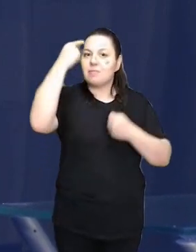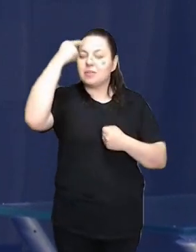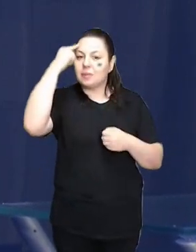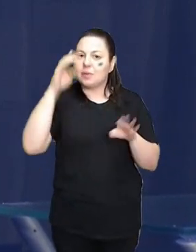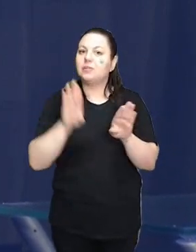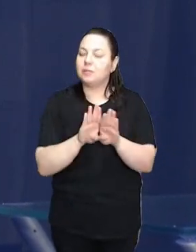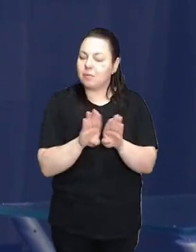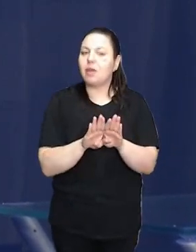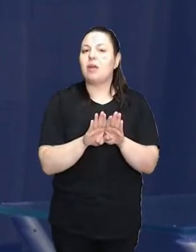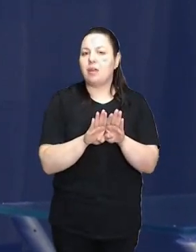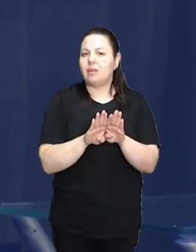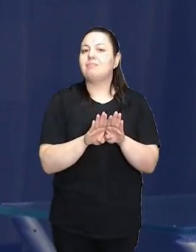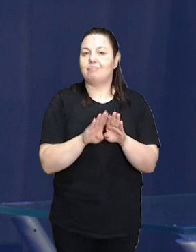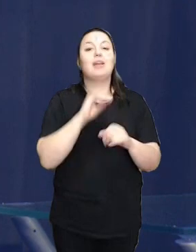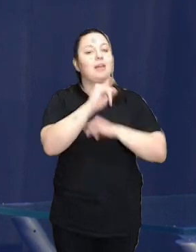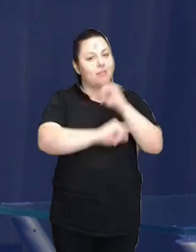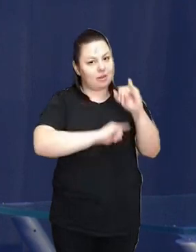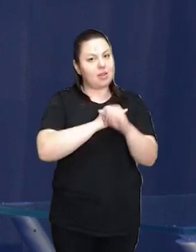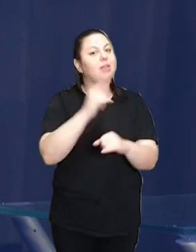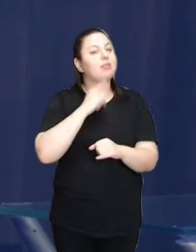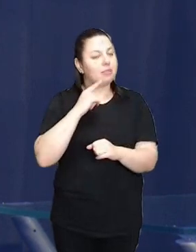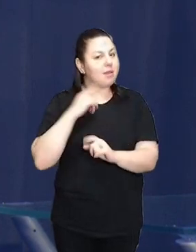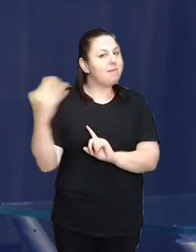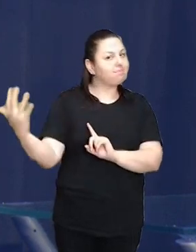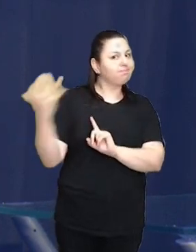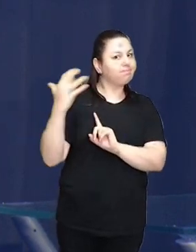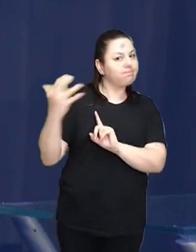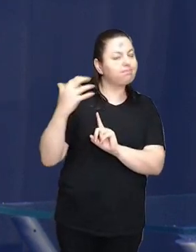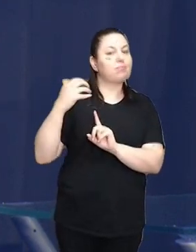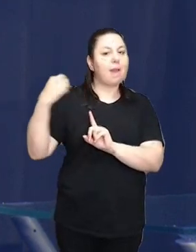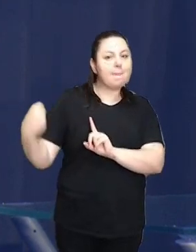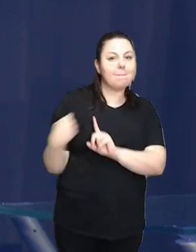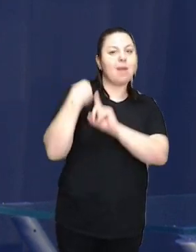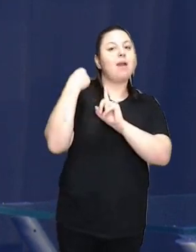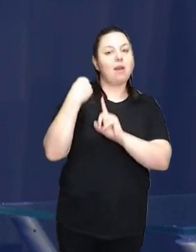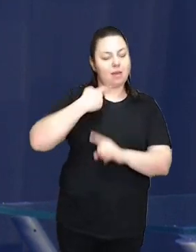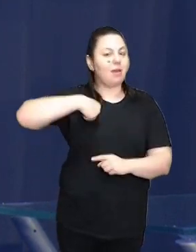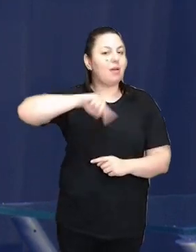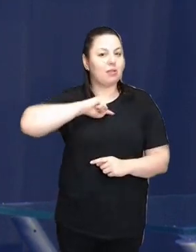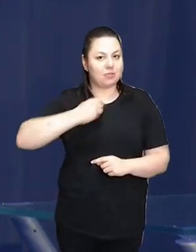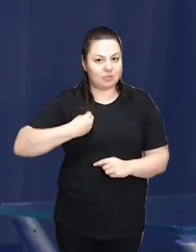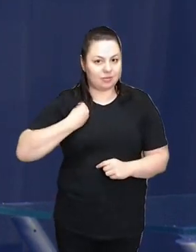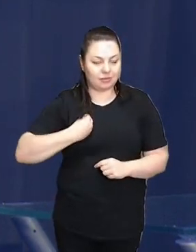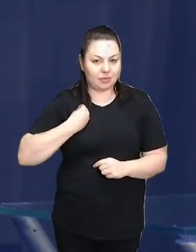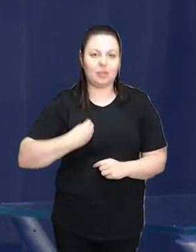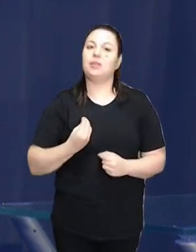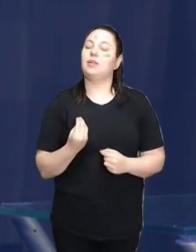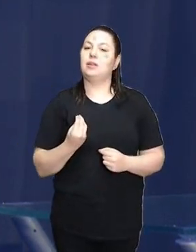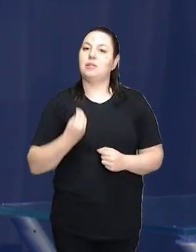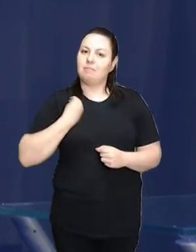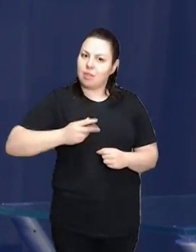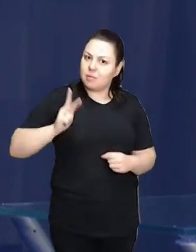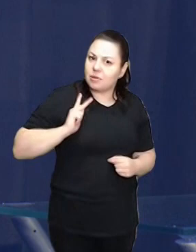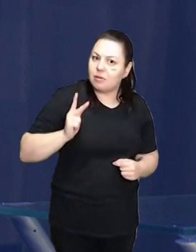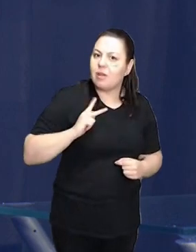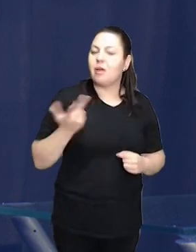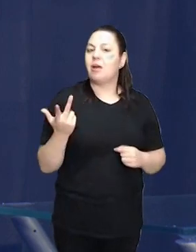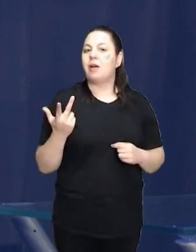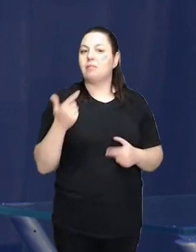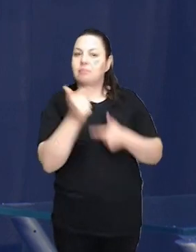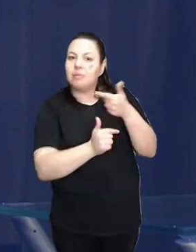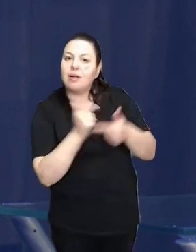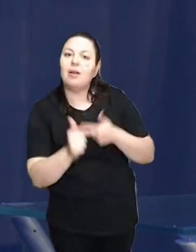impactos da internet na nossa vida pessoal, na nossa vida, nos nossos relacionamentos, na nossa vida em sociedade. E